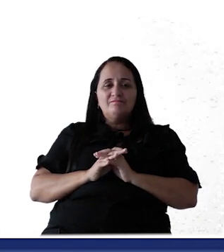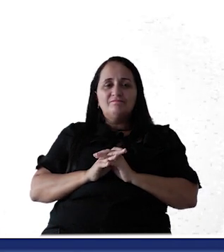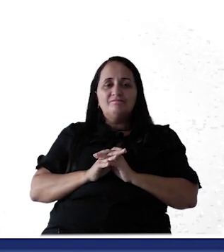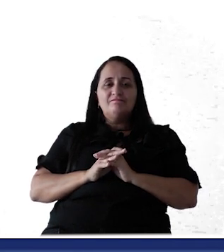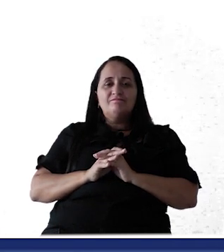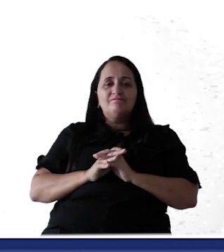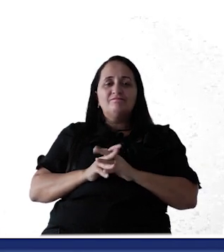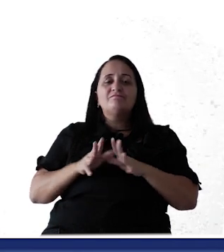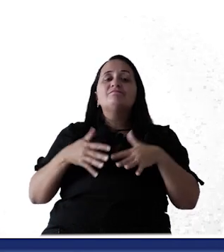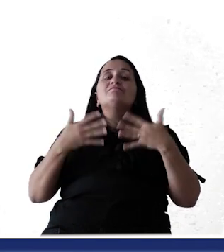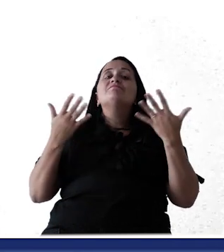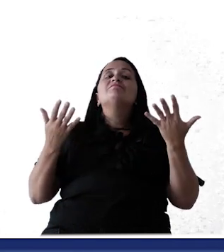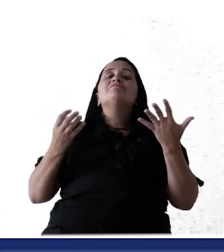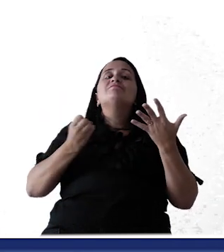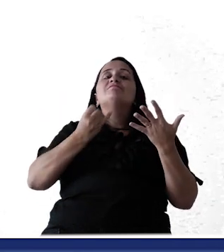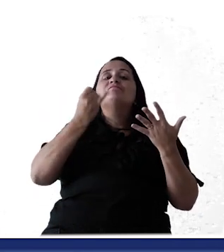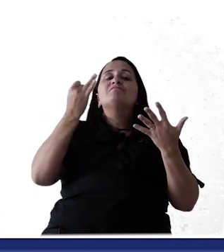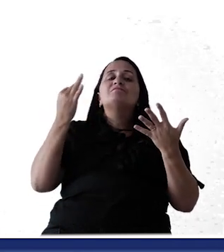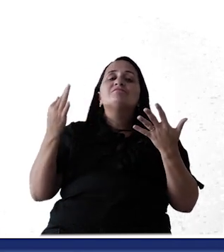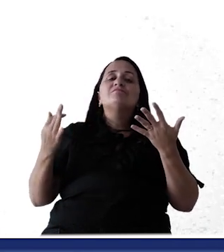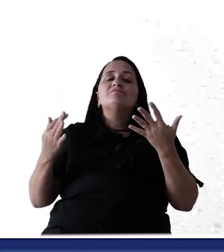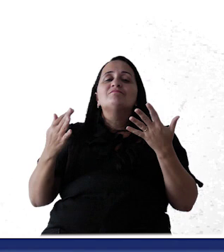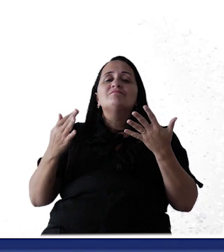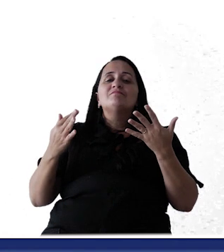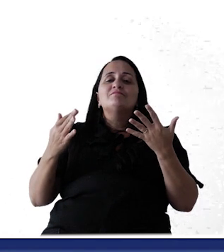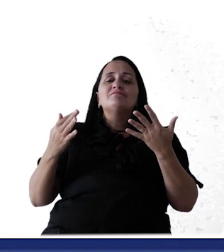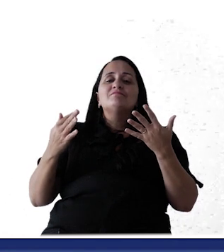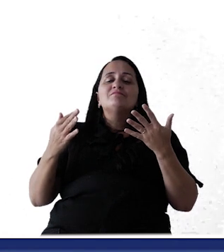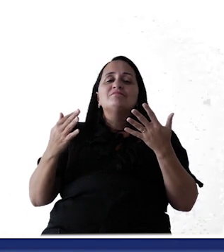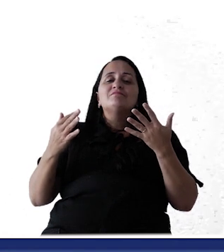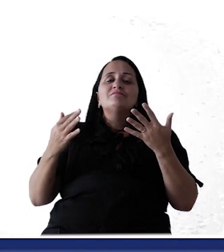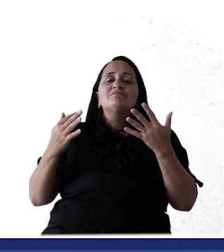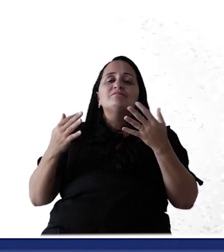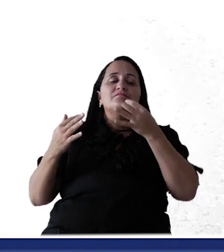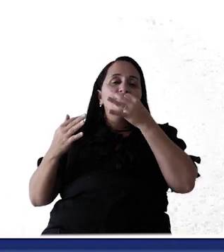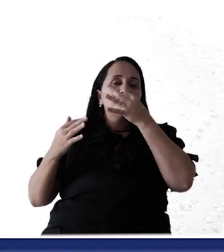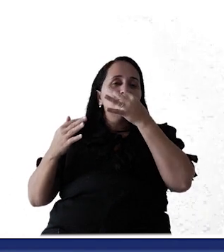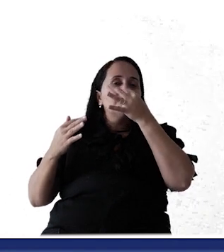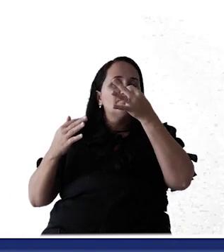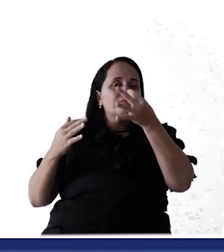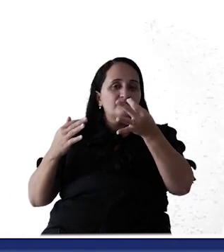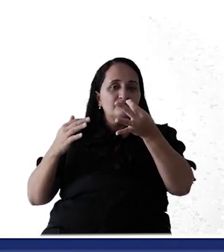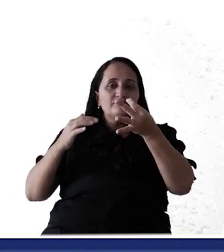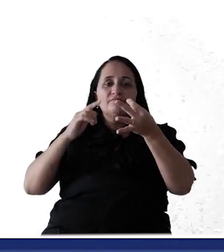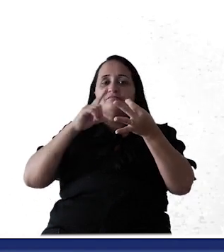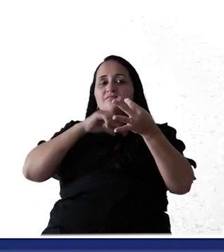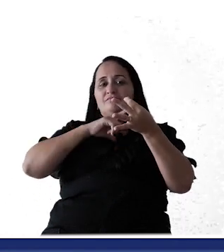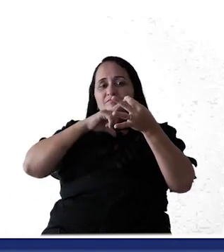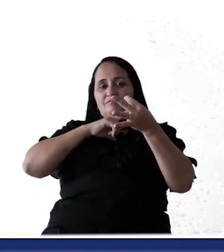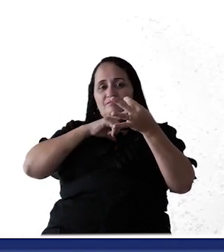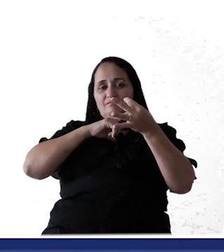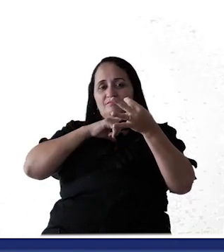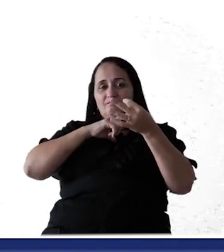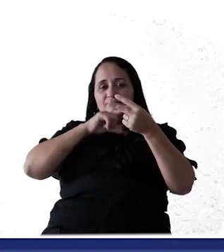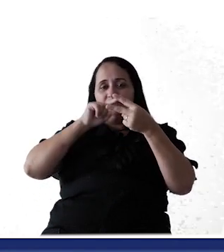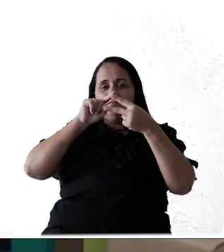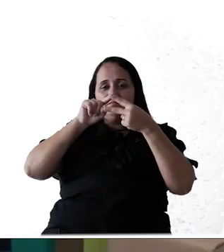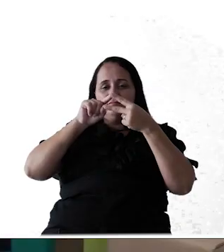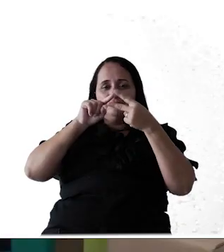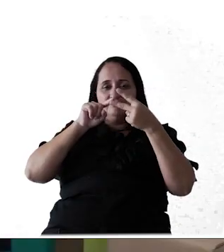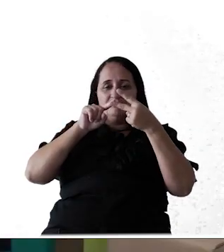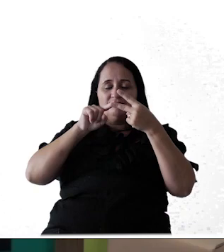estão corretas quais afirmativas? Qual dessas opções nós temos essas duas